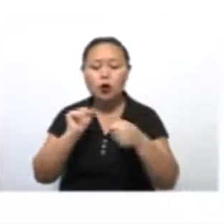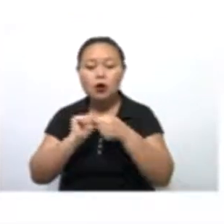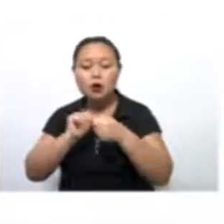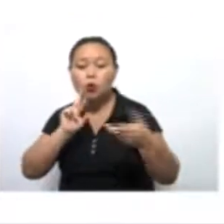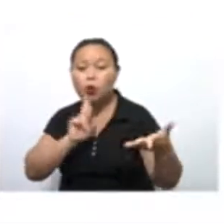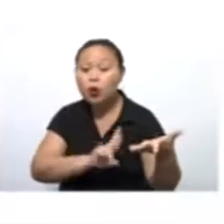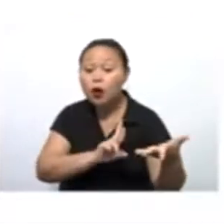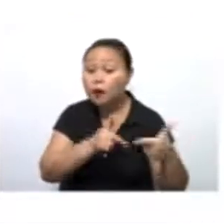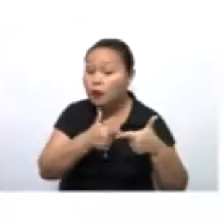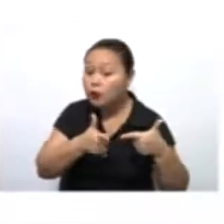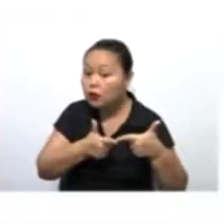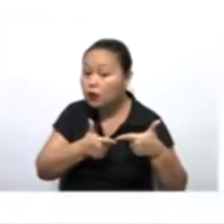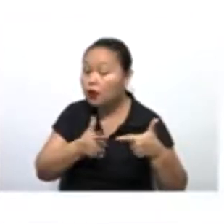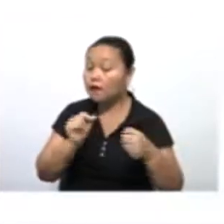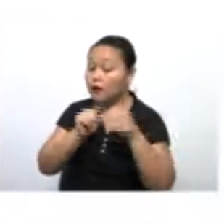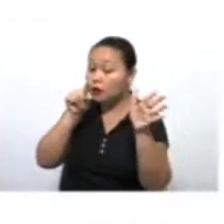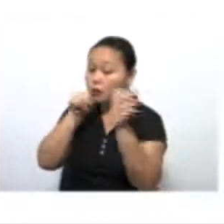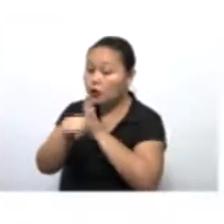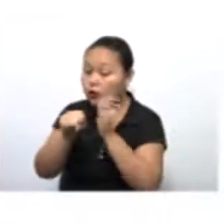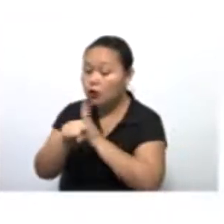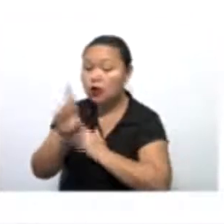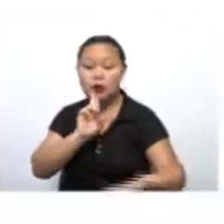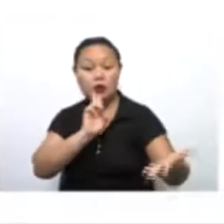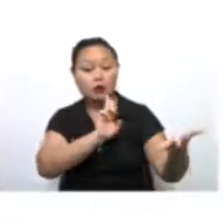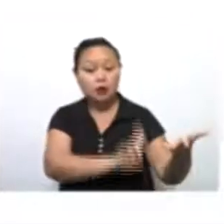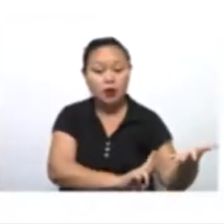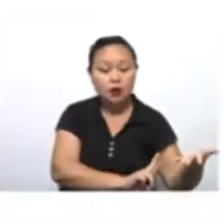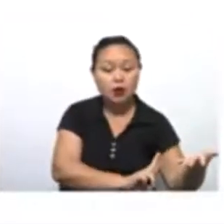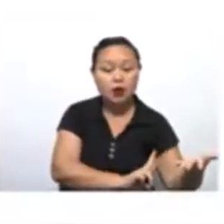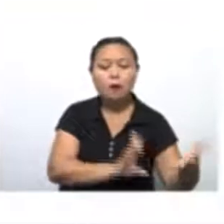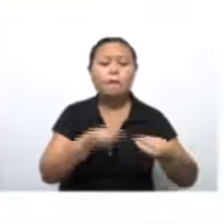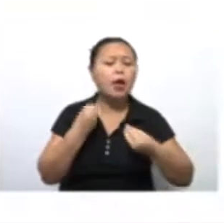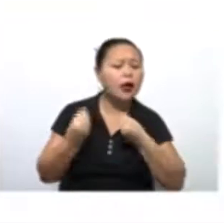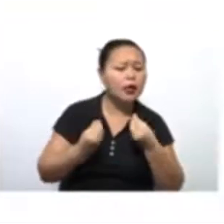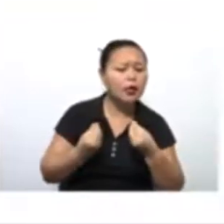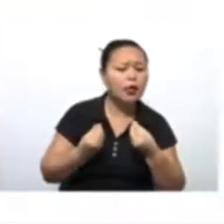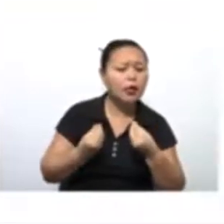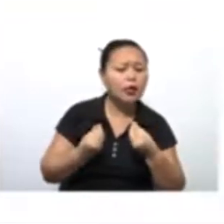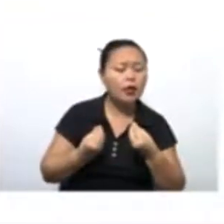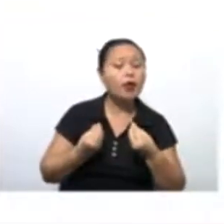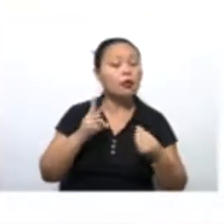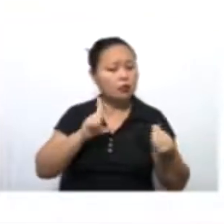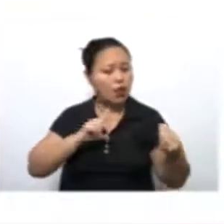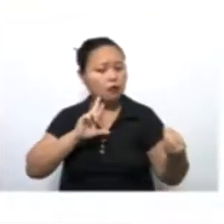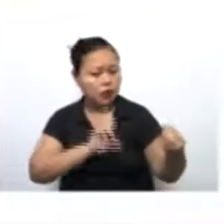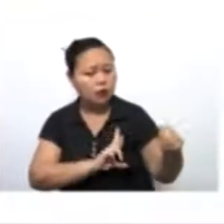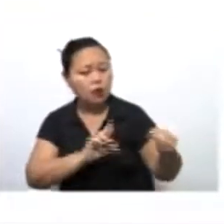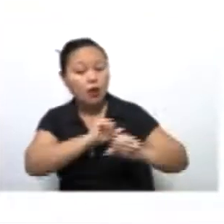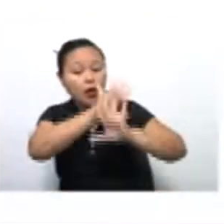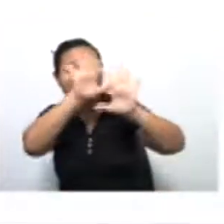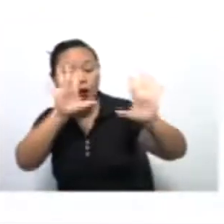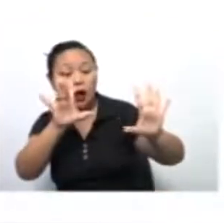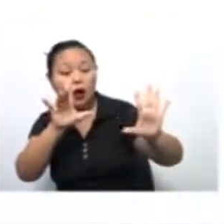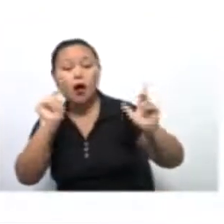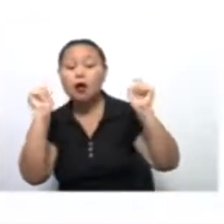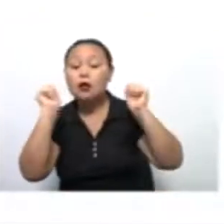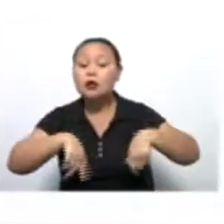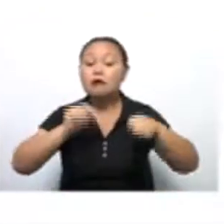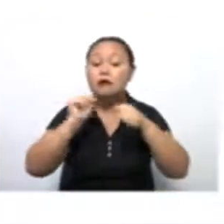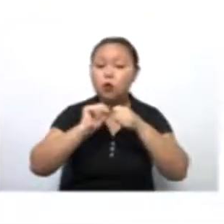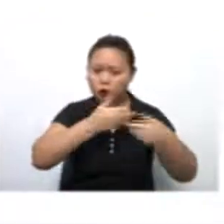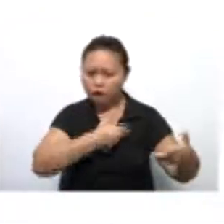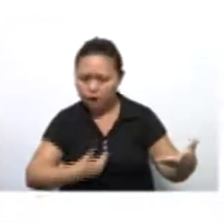precisa saber, sabe o quê? Alusões históricas, ou seja, fatos históricos, definições e significados. Você tem que ter um significado